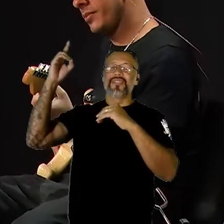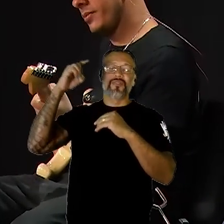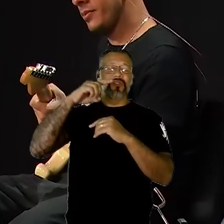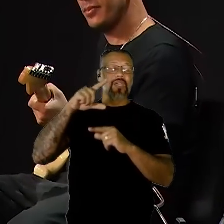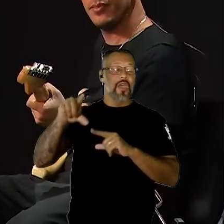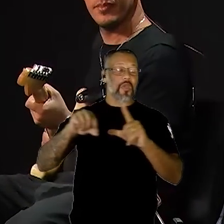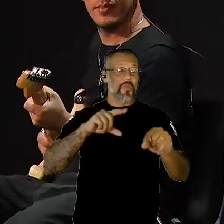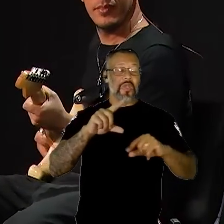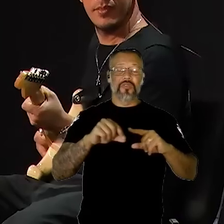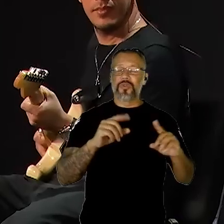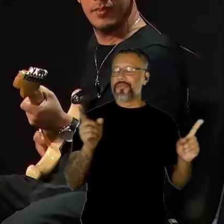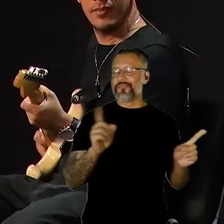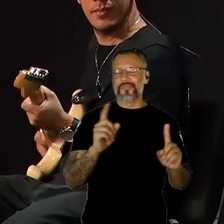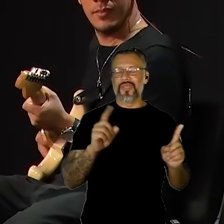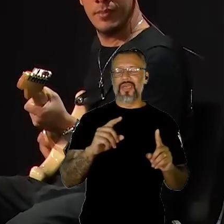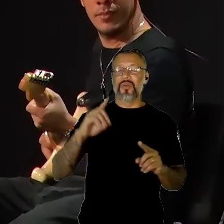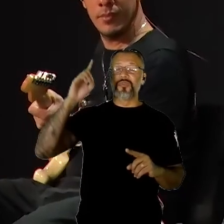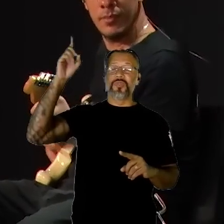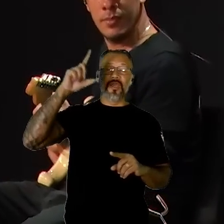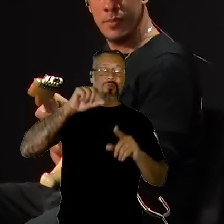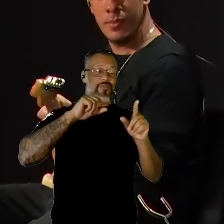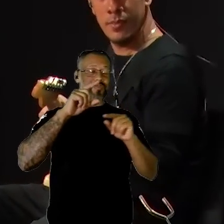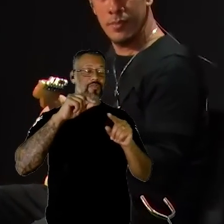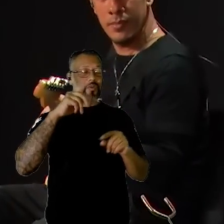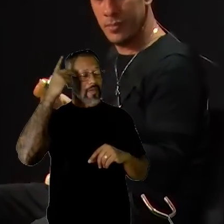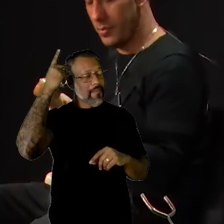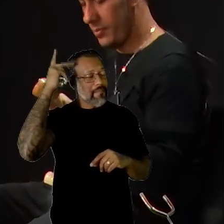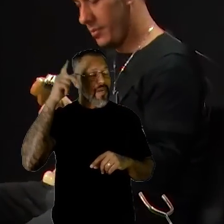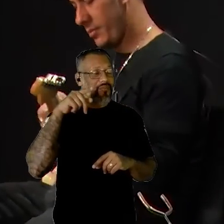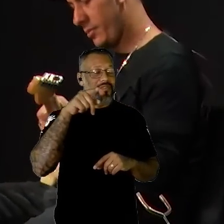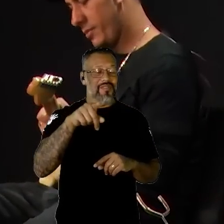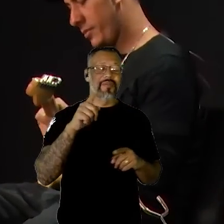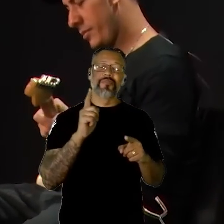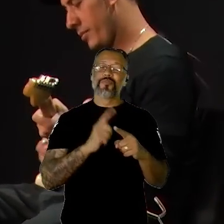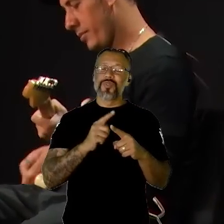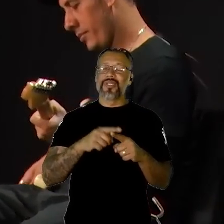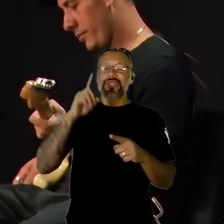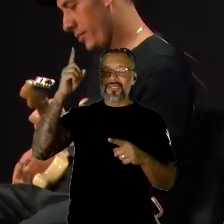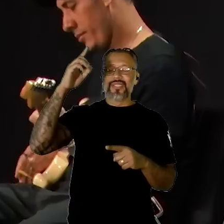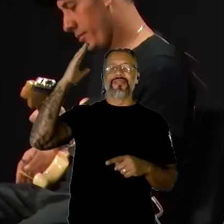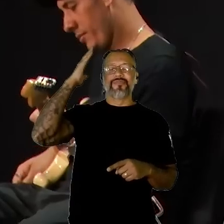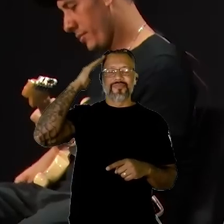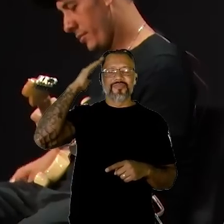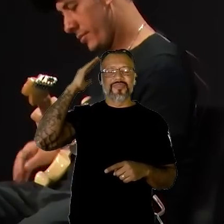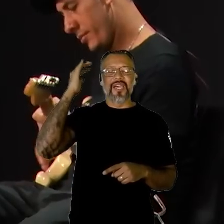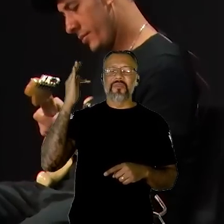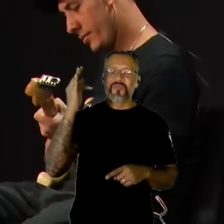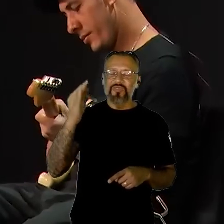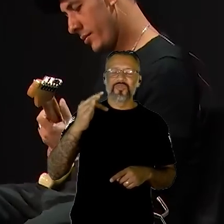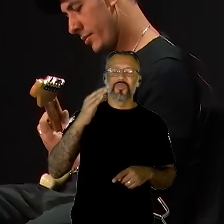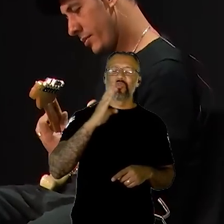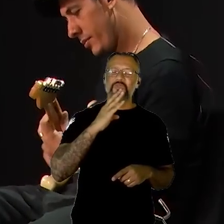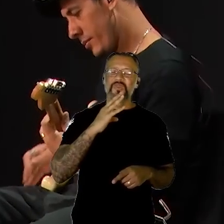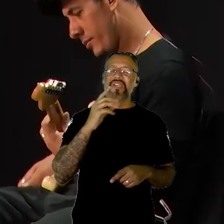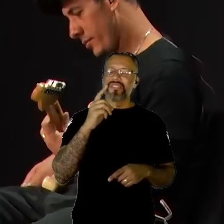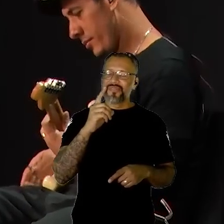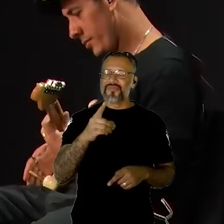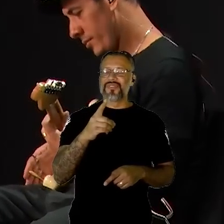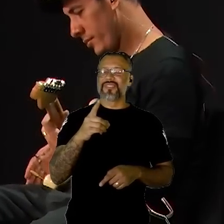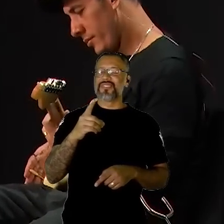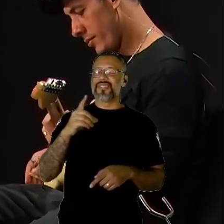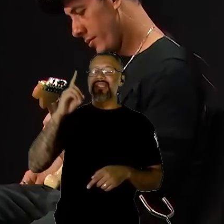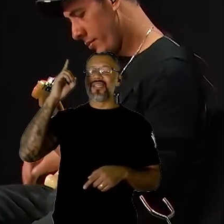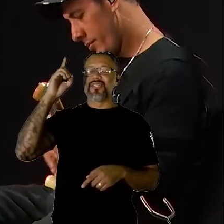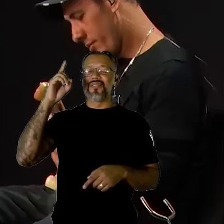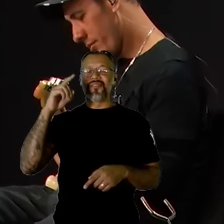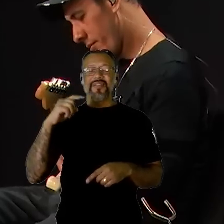é mais É deixar Deus escolher Deus deu glória a Deus tirou Glória Deus levantou Glória Deus derrubou Glória não é uma